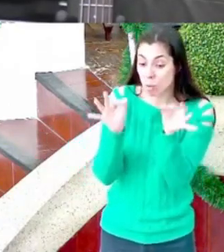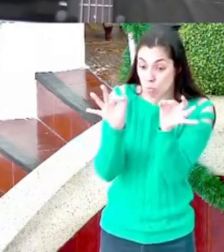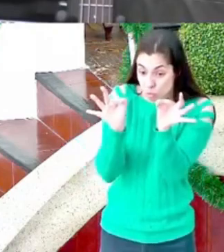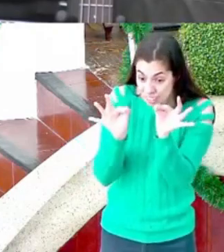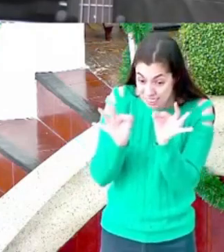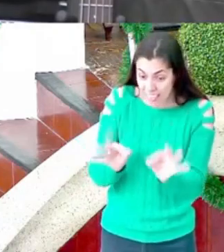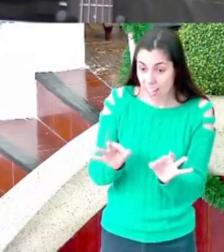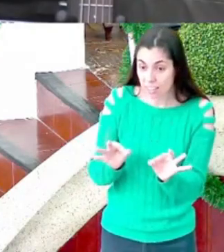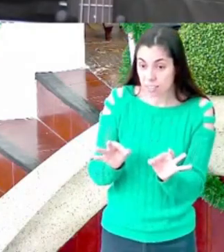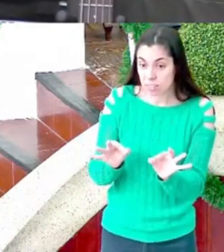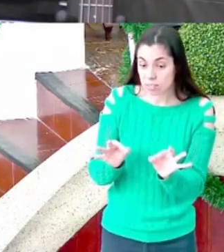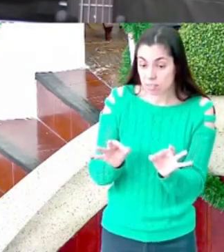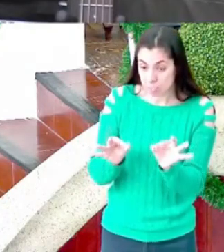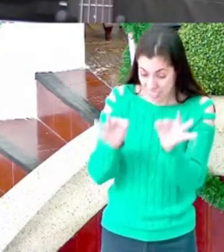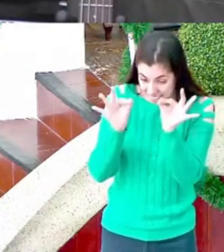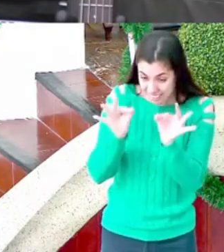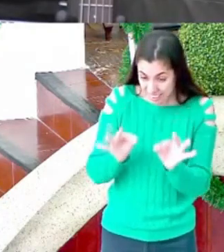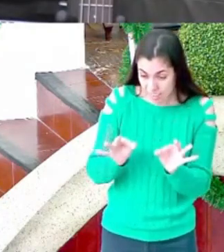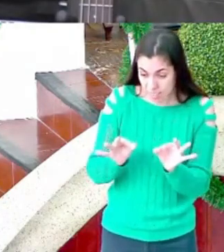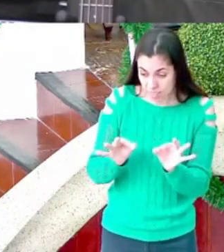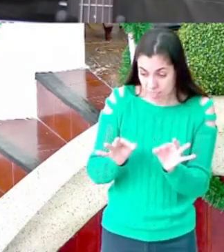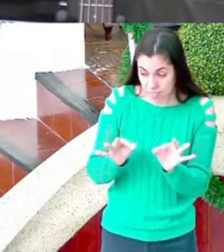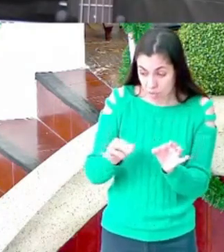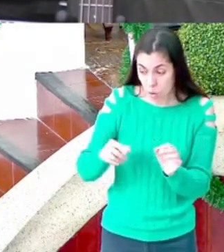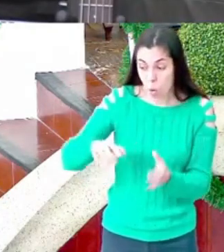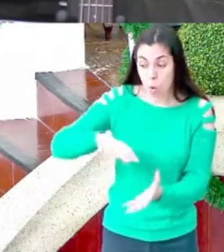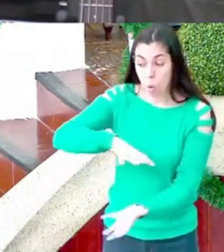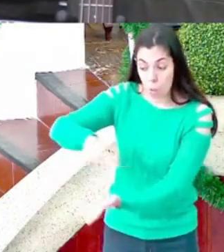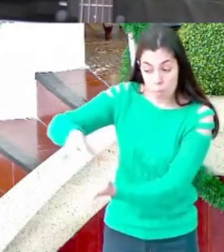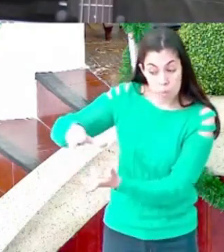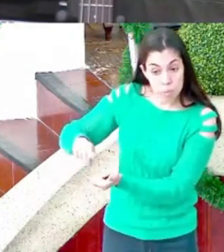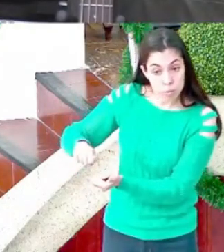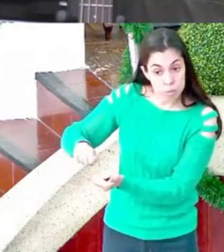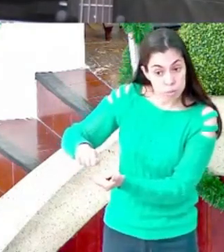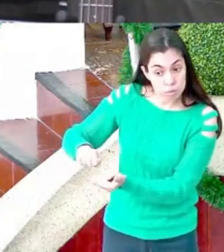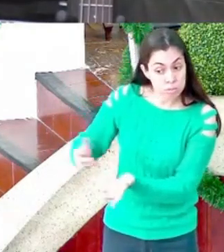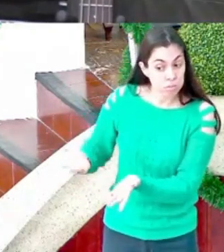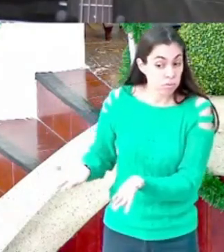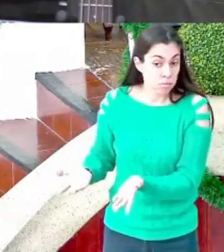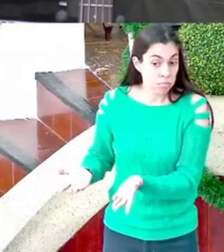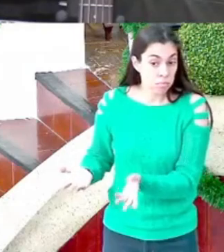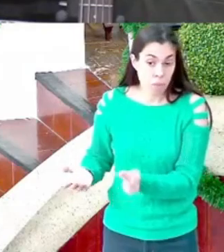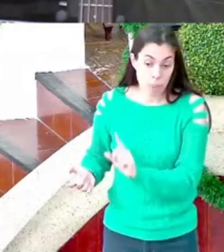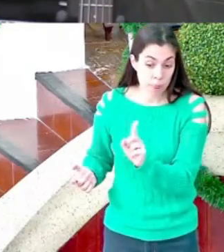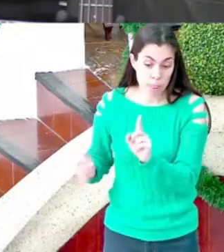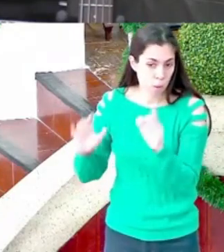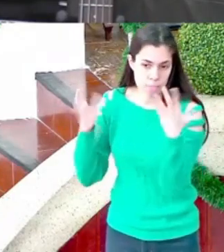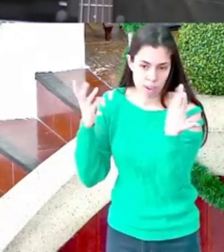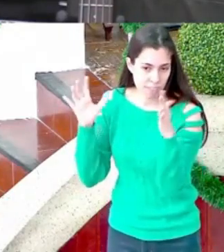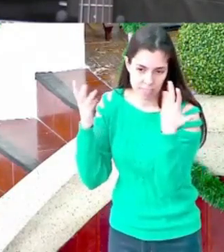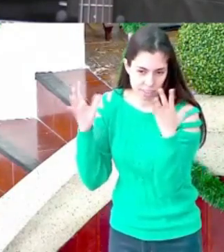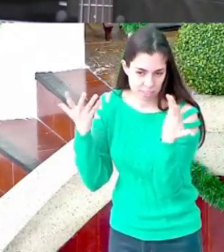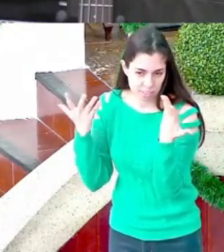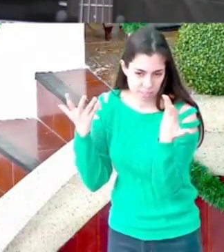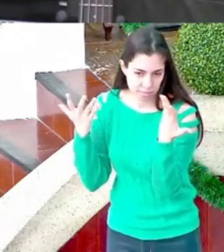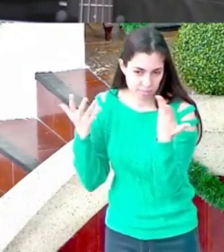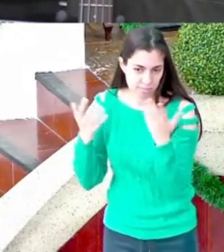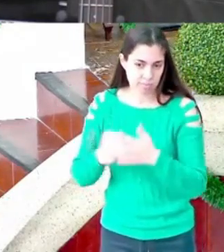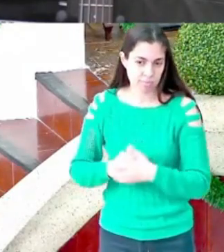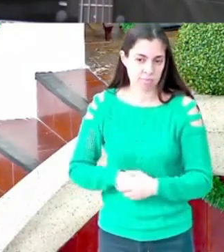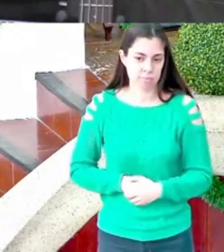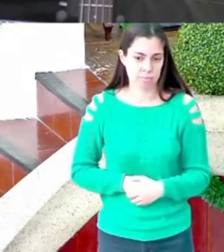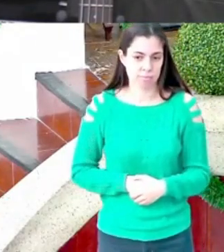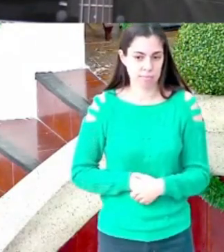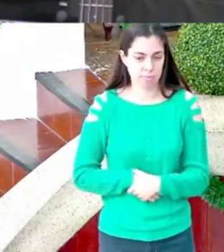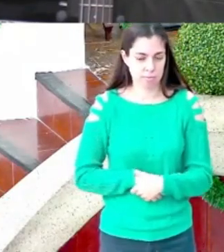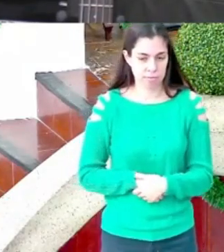eu estou buscando, ou o que eu estou querendo de fato com isso? Isso pode